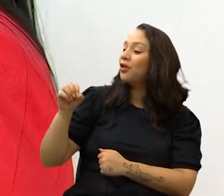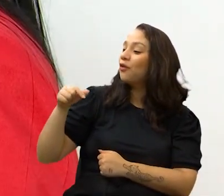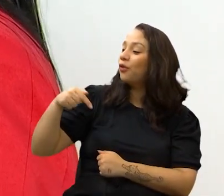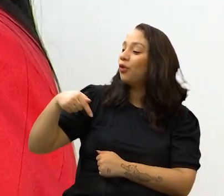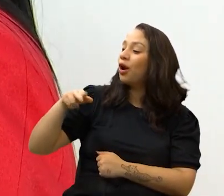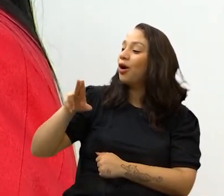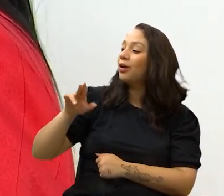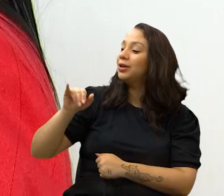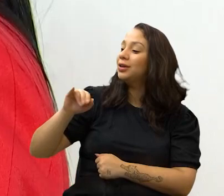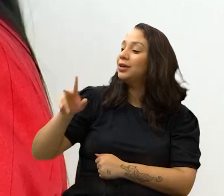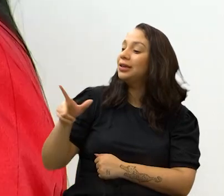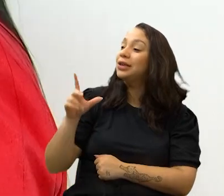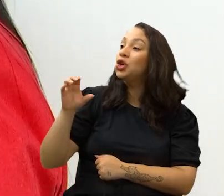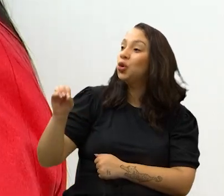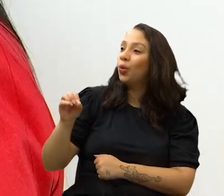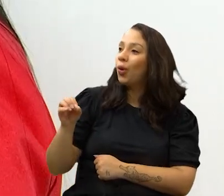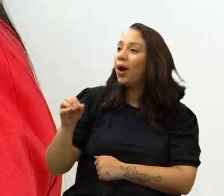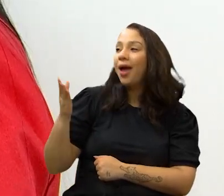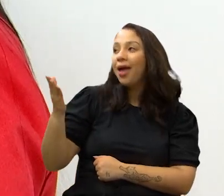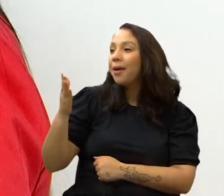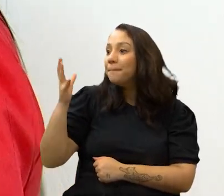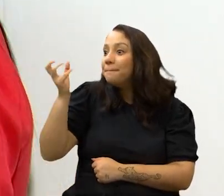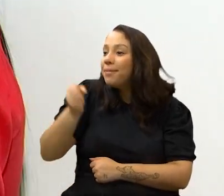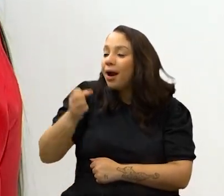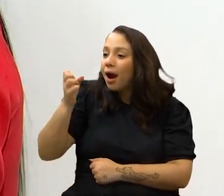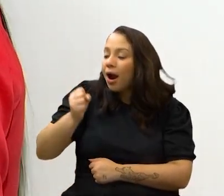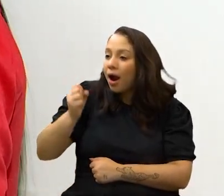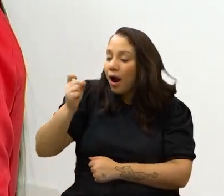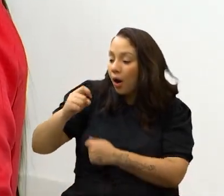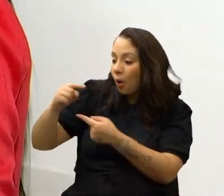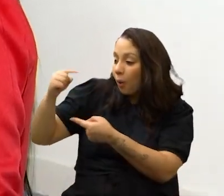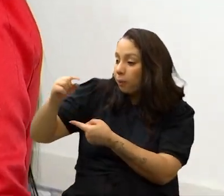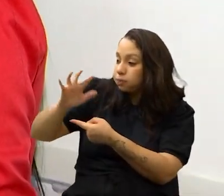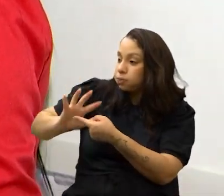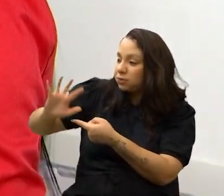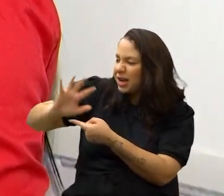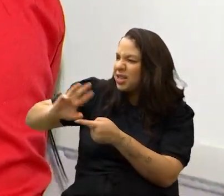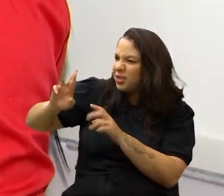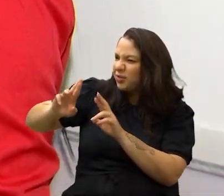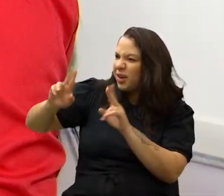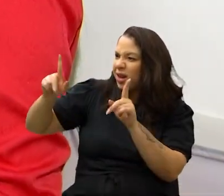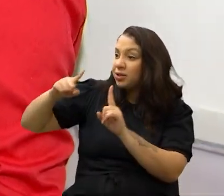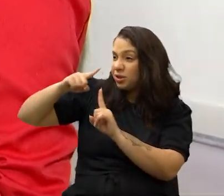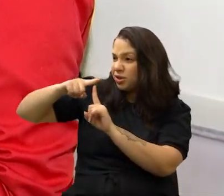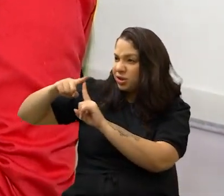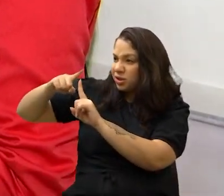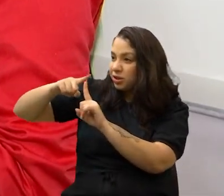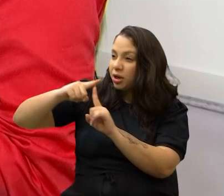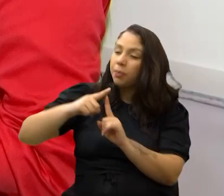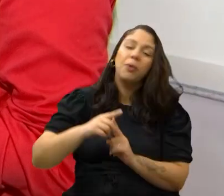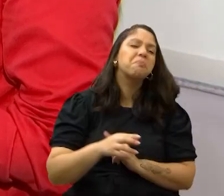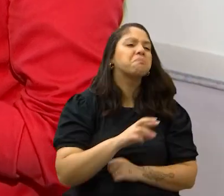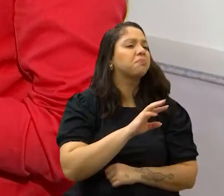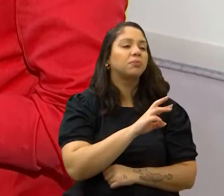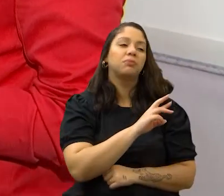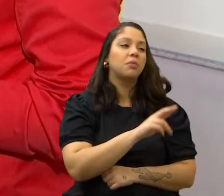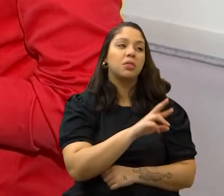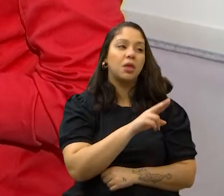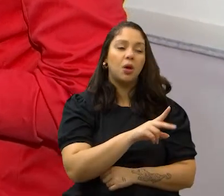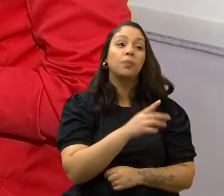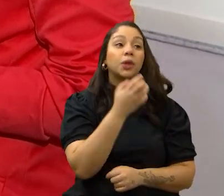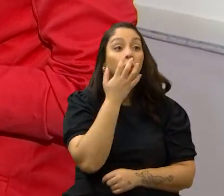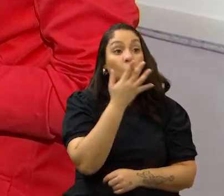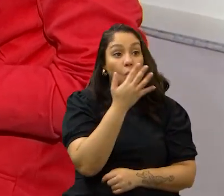É o Bicho de hoje, ele é todo branco. Tem alguma diferença sobre espécie também? Não, na verdade